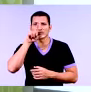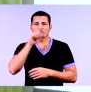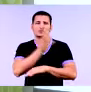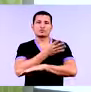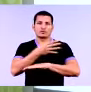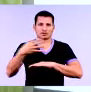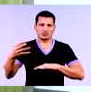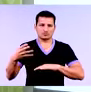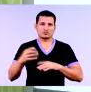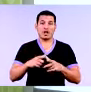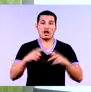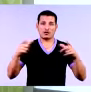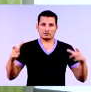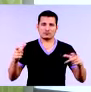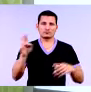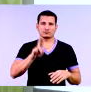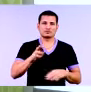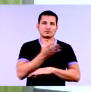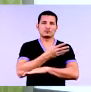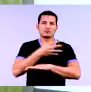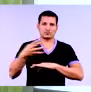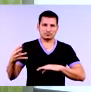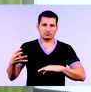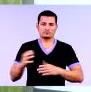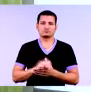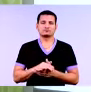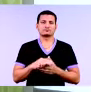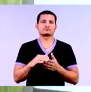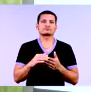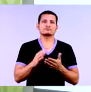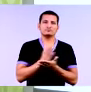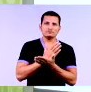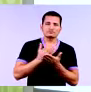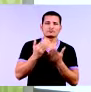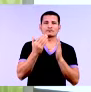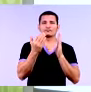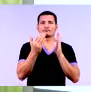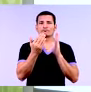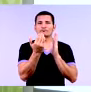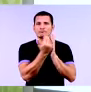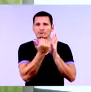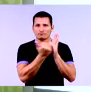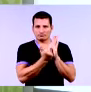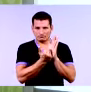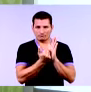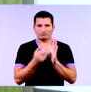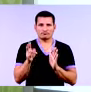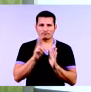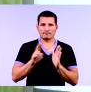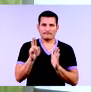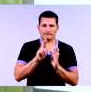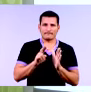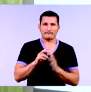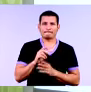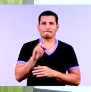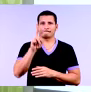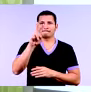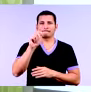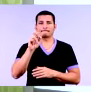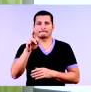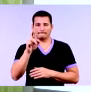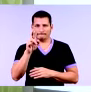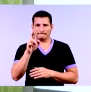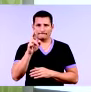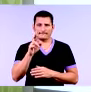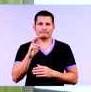Windows, quando vocês utilizam algum programa, iniciam alguma variável, isso acontece a todo instante.